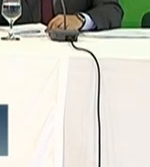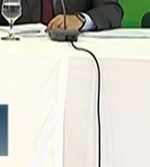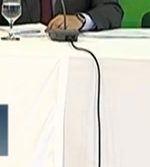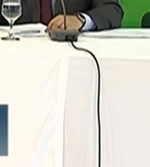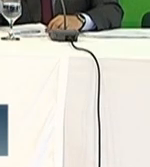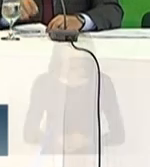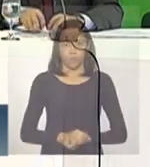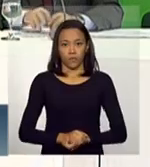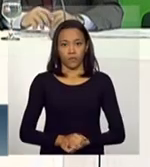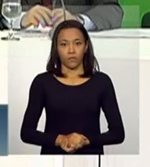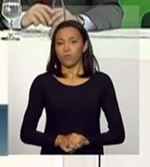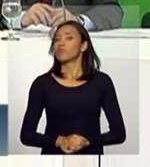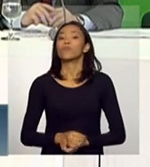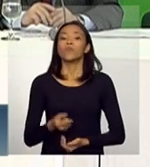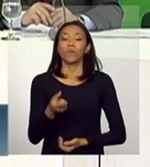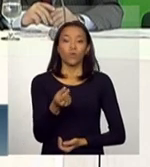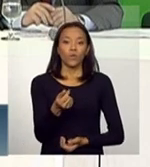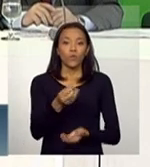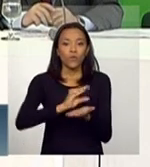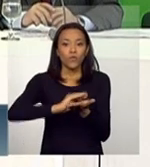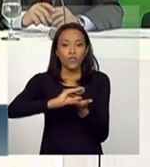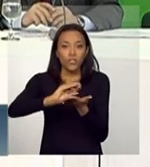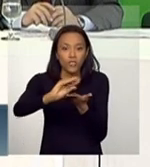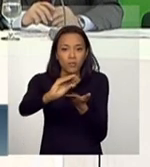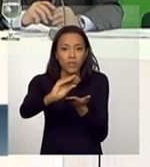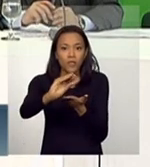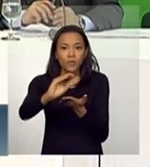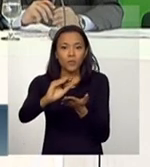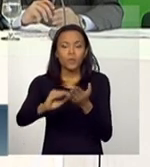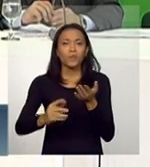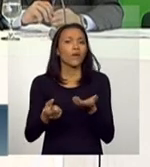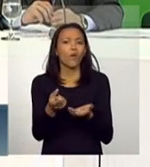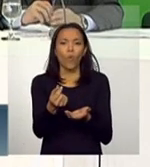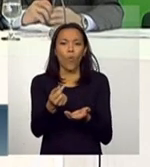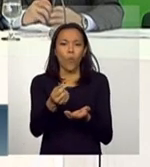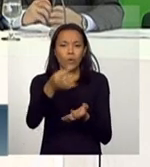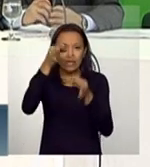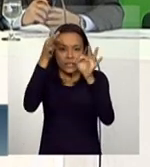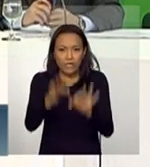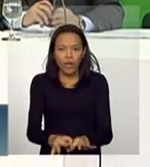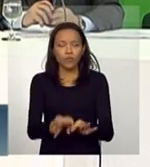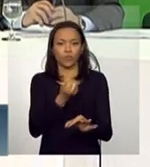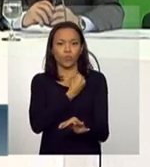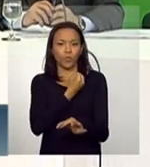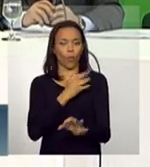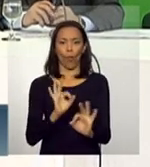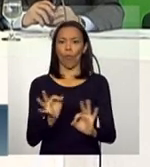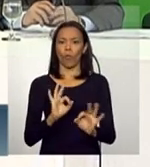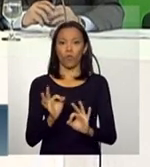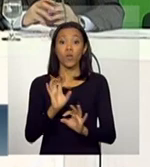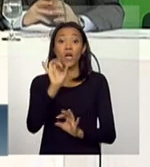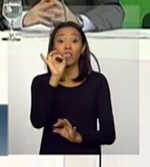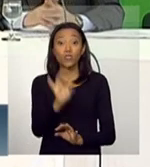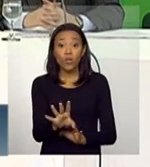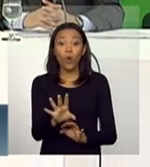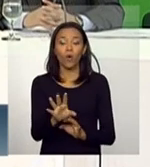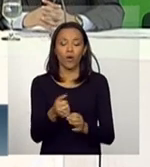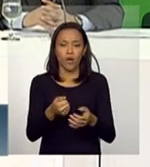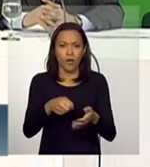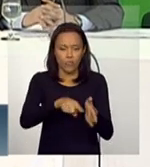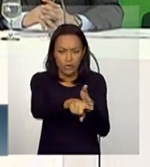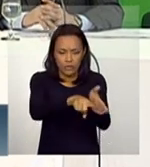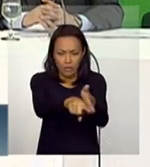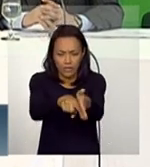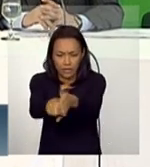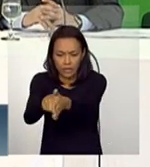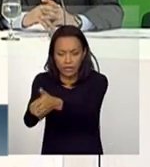O investimento mínimo ele não é pré-definido. O investimento mínimo, na verdade, são atividades que são obrigatórias para a